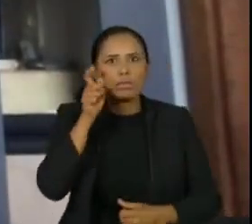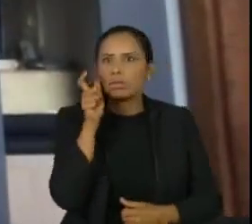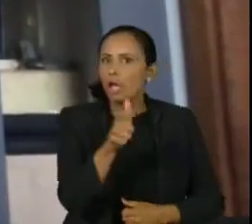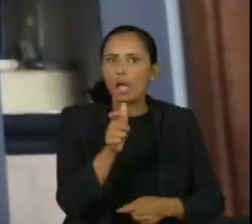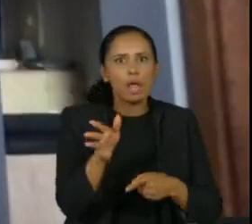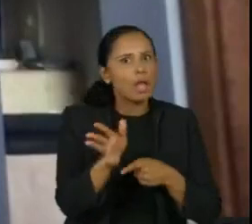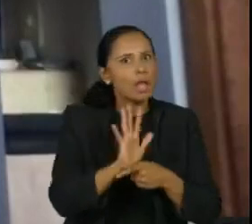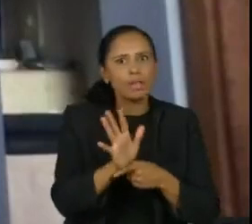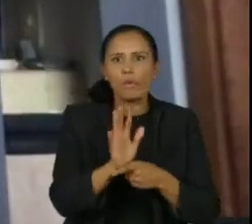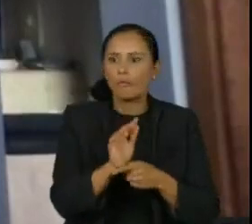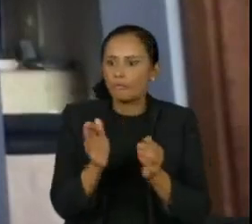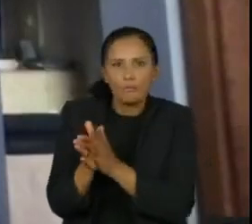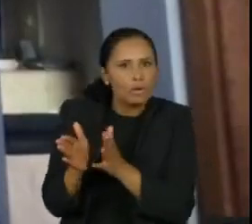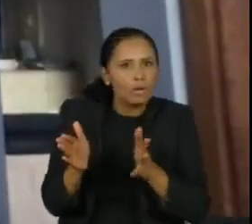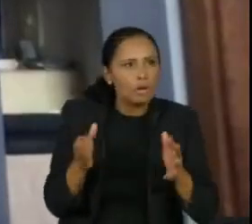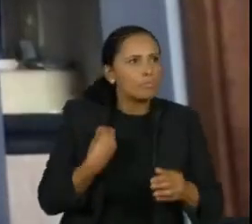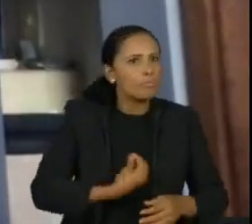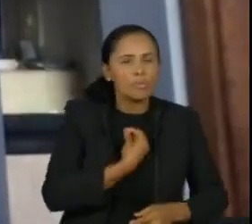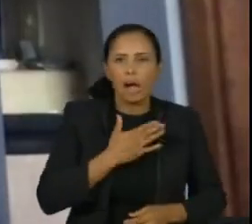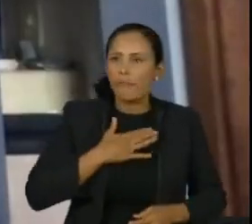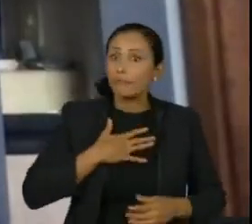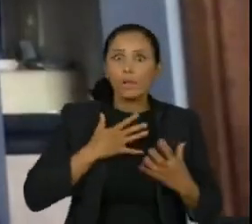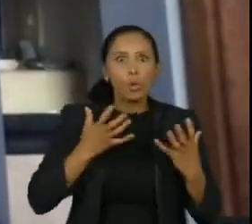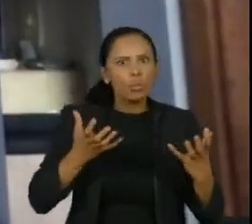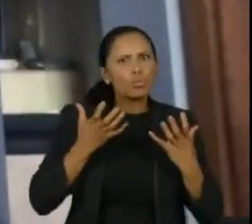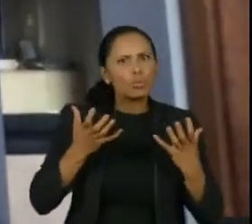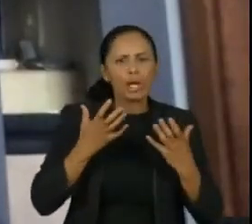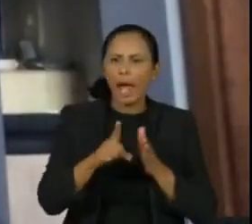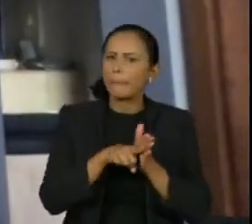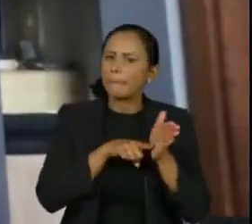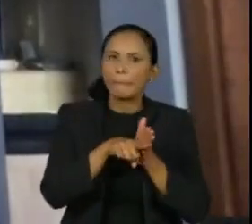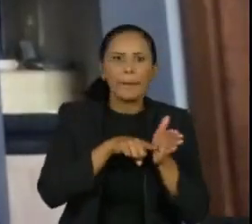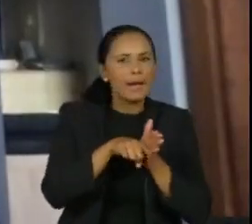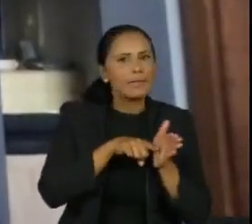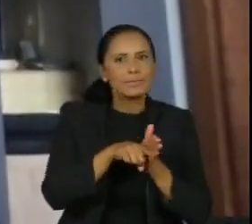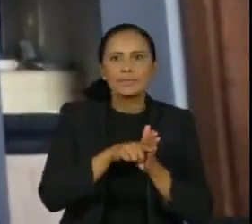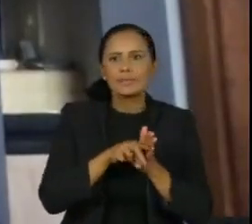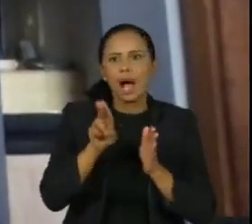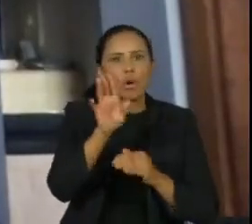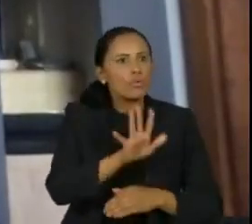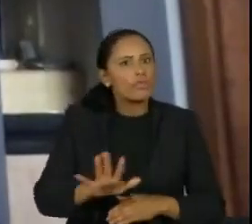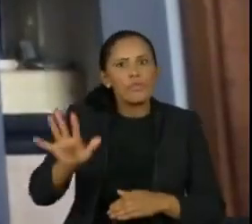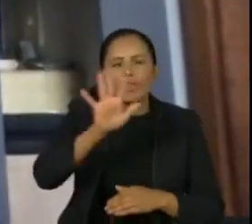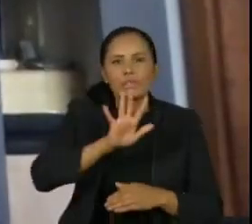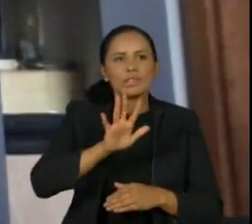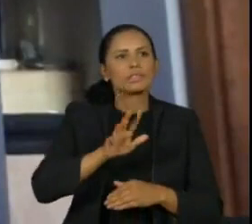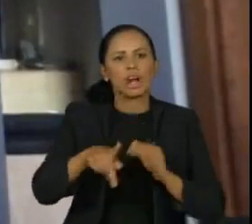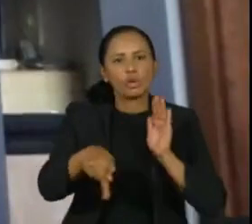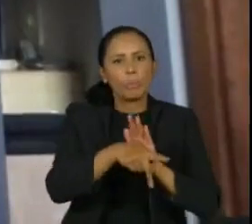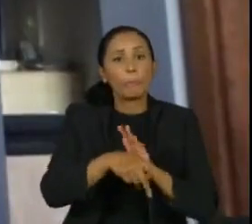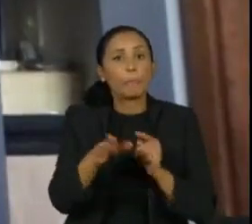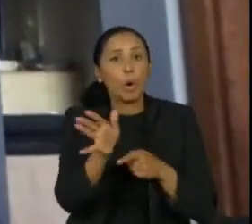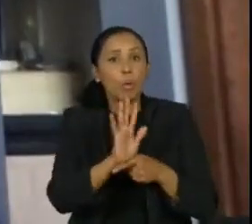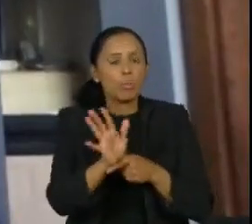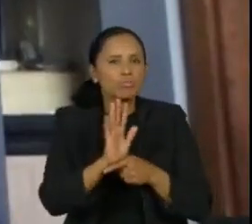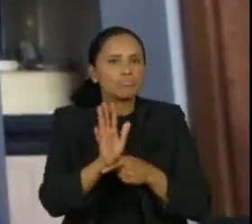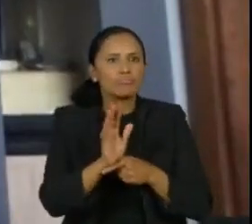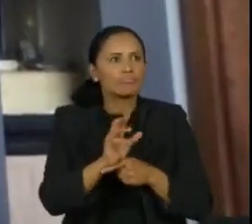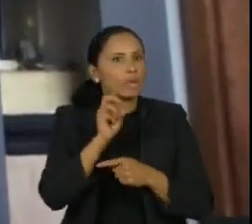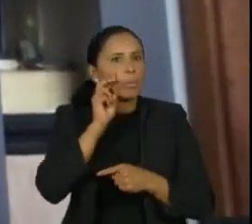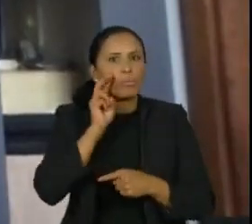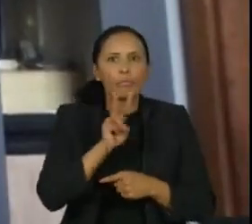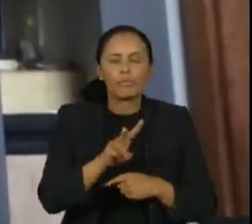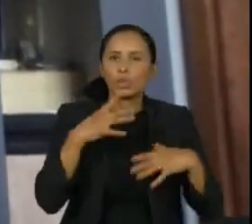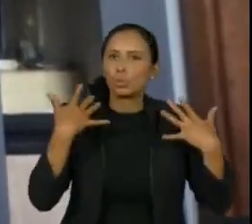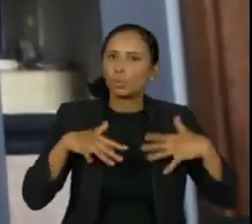enquanto carreira mesmo, né? Comecei a pesquisar universidades de cinema no Rio também, aí eu achei a UF, que depois eu